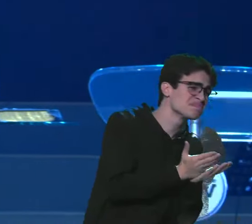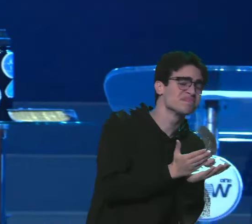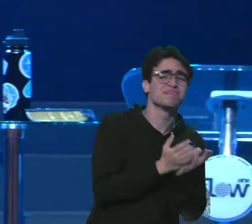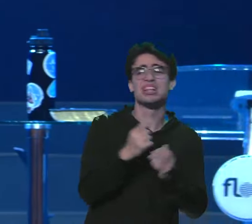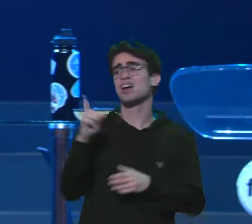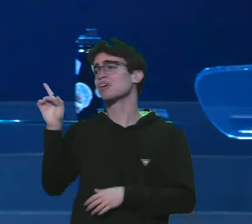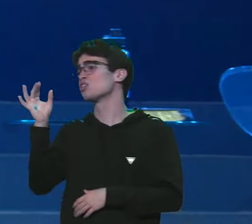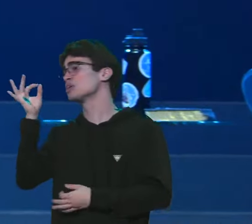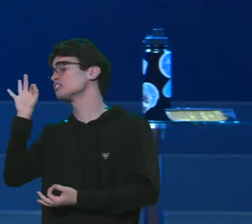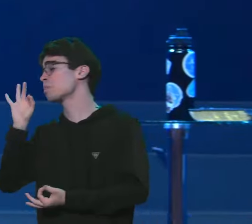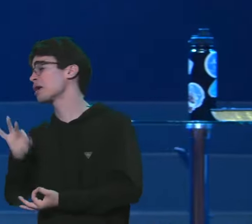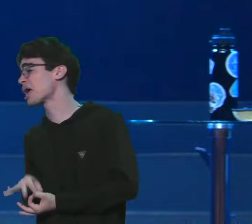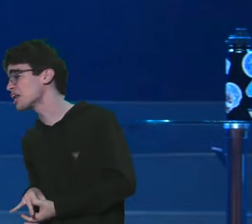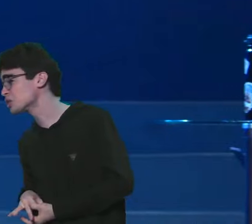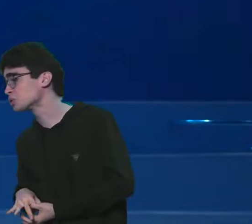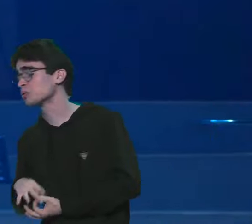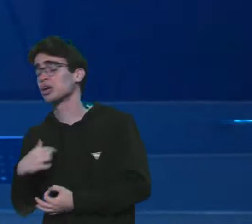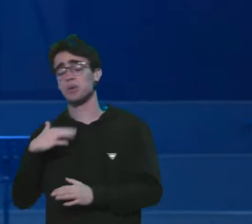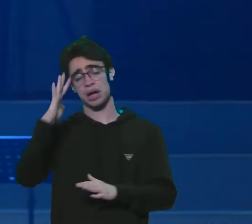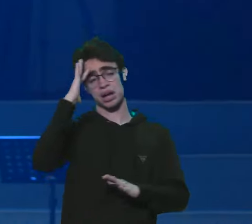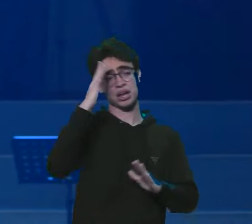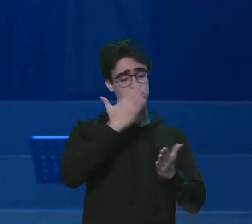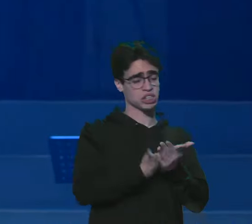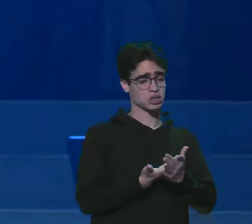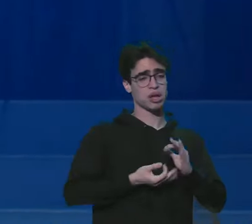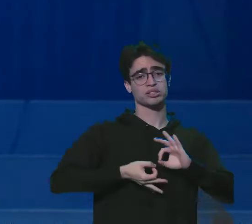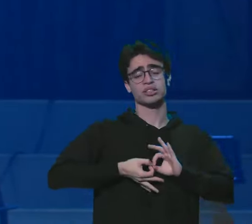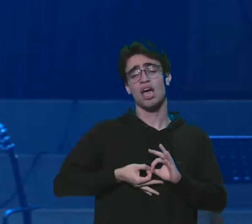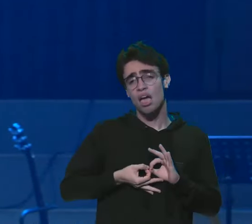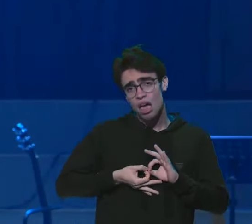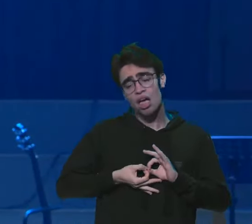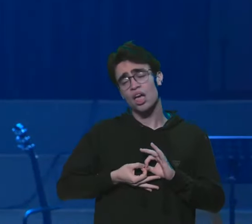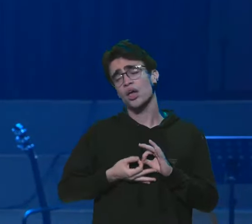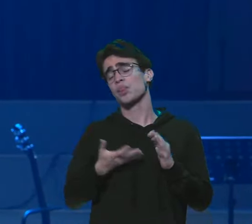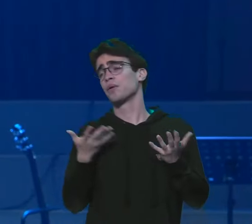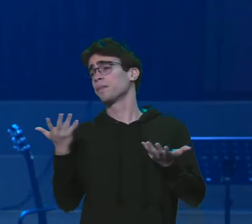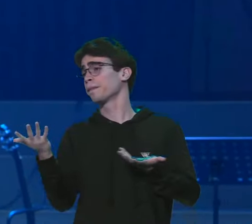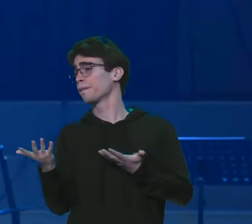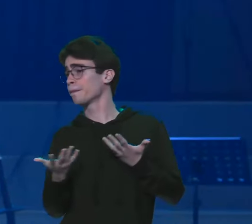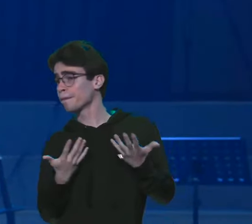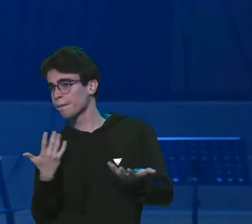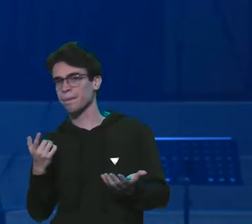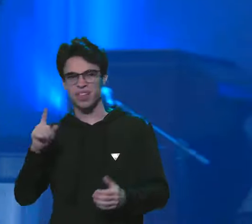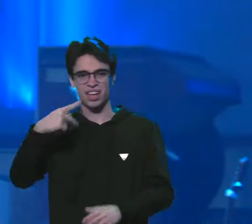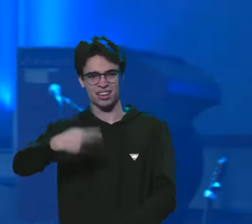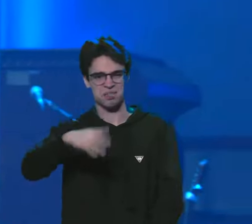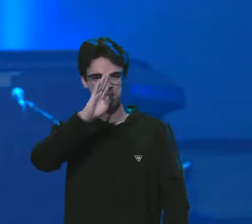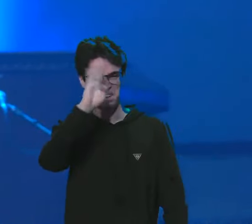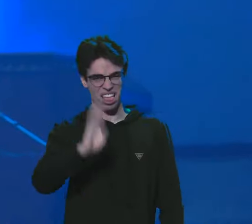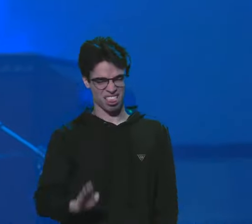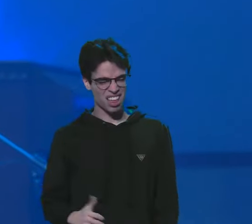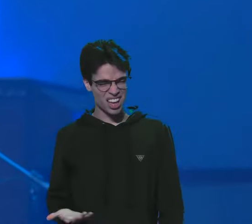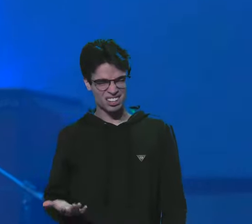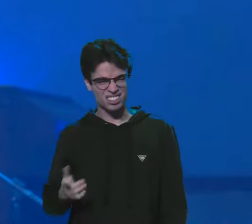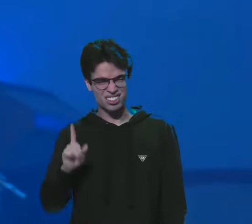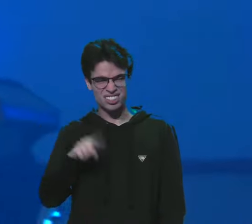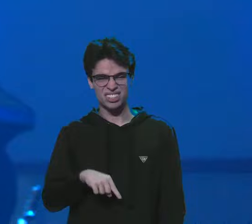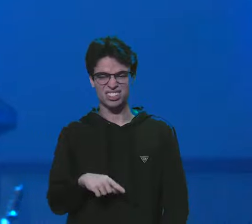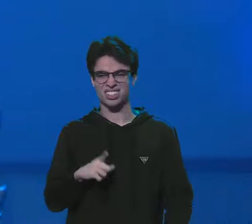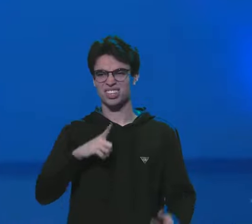centro espírita, eu acredito em signo, eu, sabe? Essa coisa que brasileiro faz, assim,